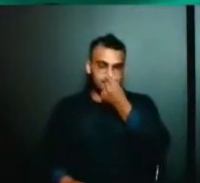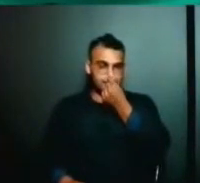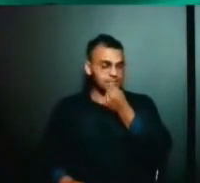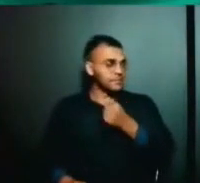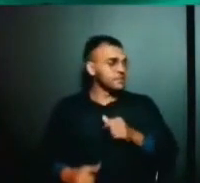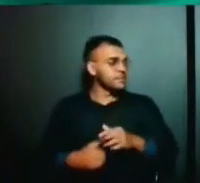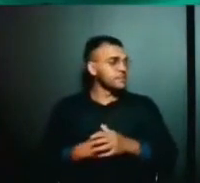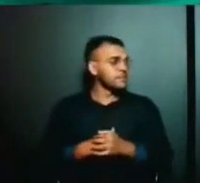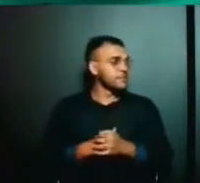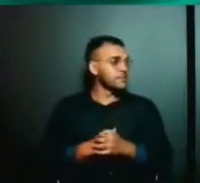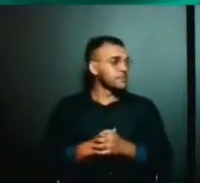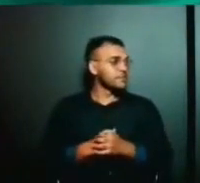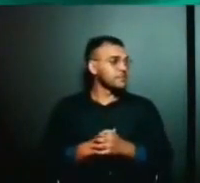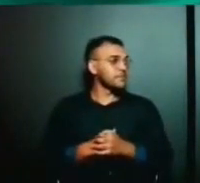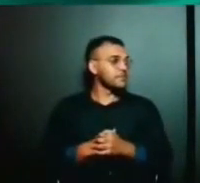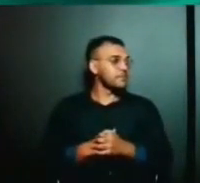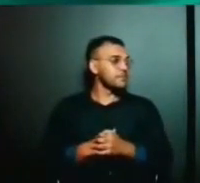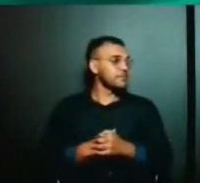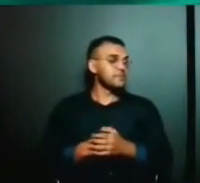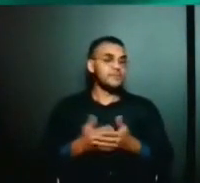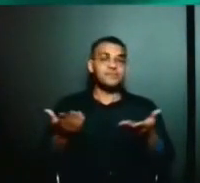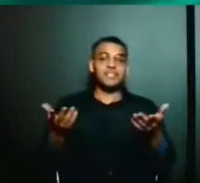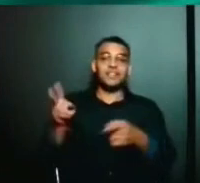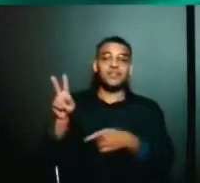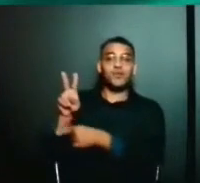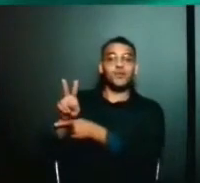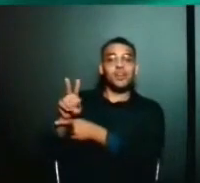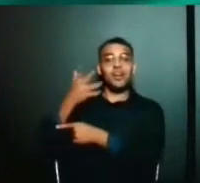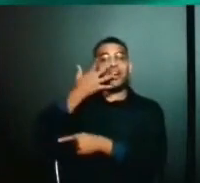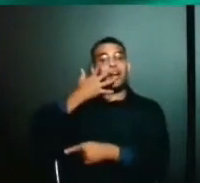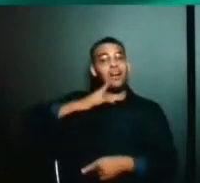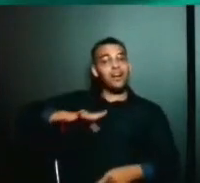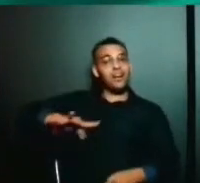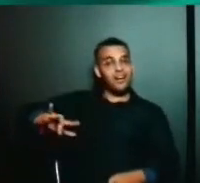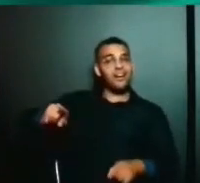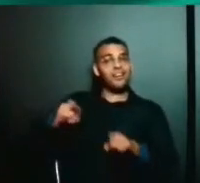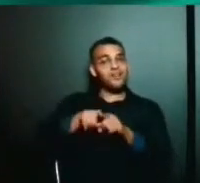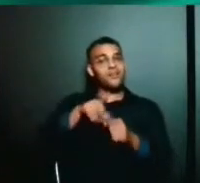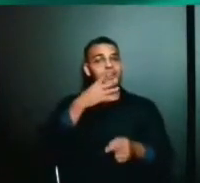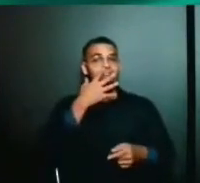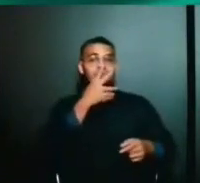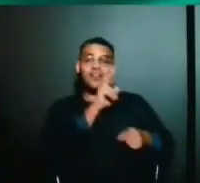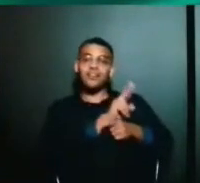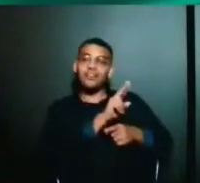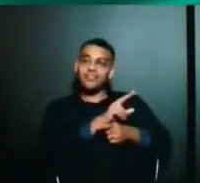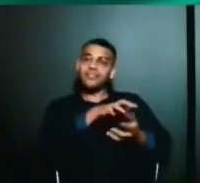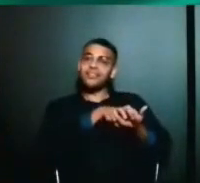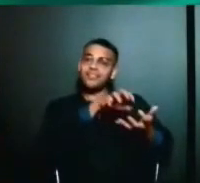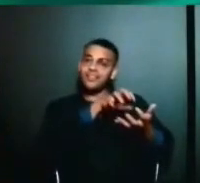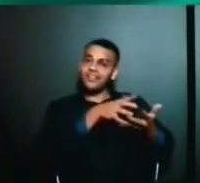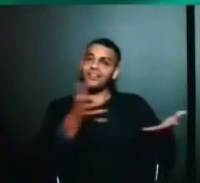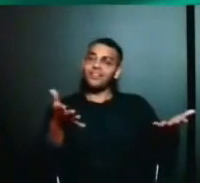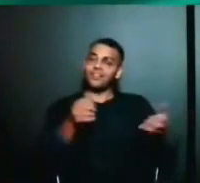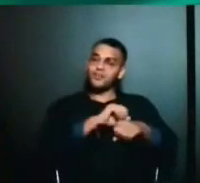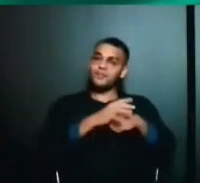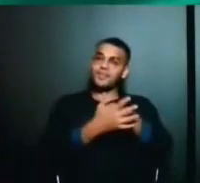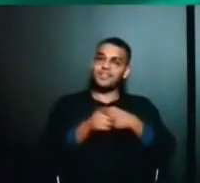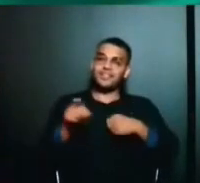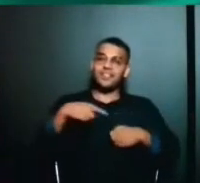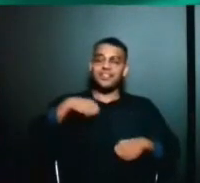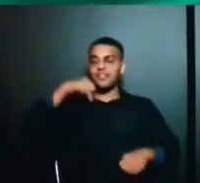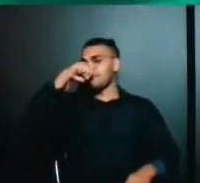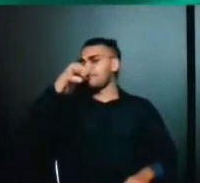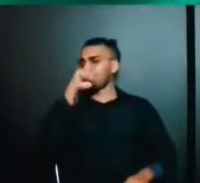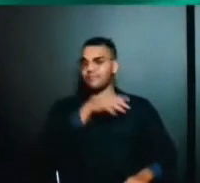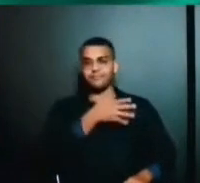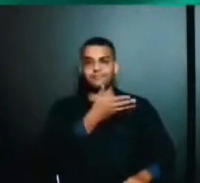Nossa ministra, protetora da infância, protetora dos idosos que nessa pandemia sofreram abusos